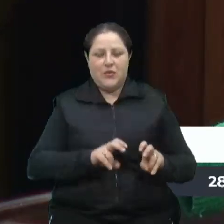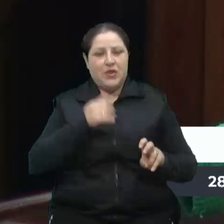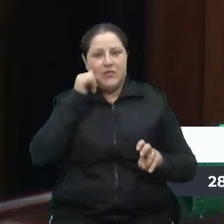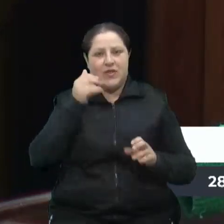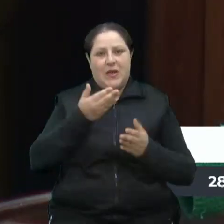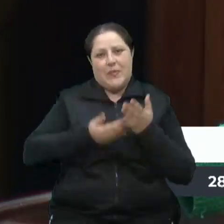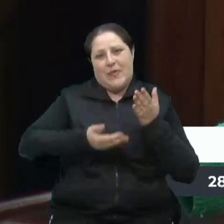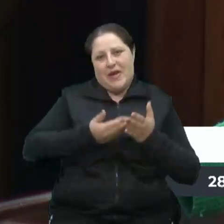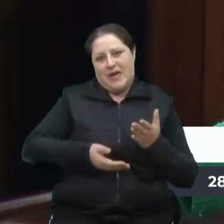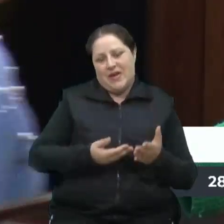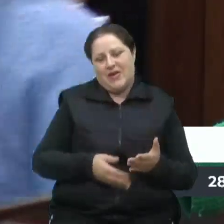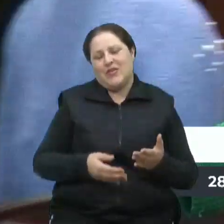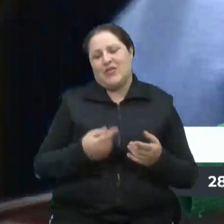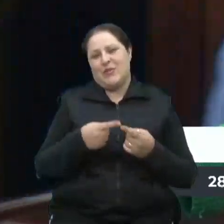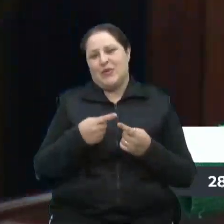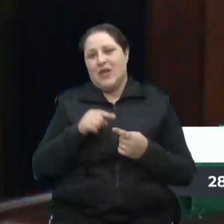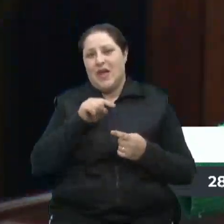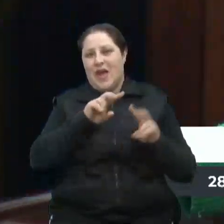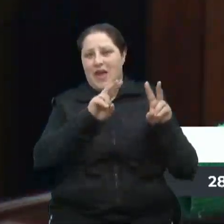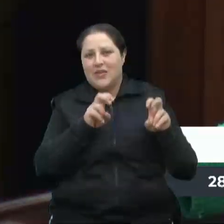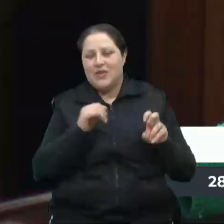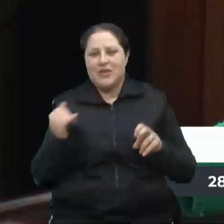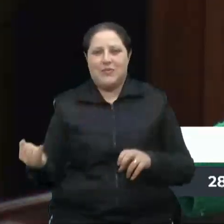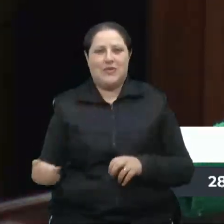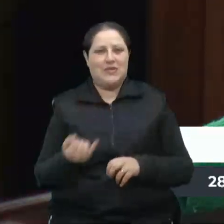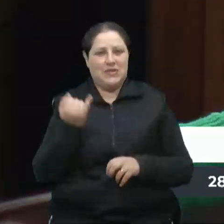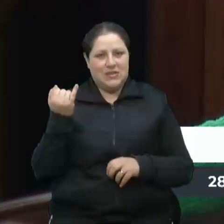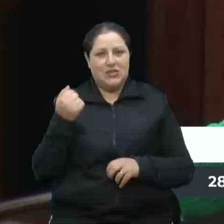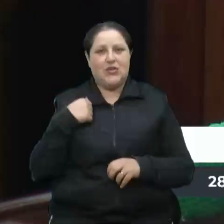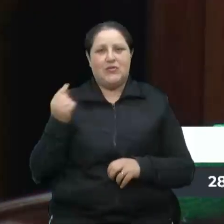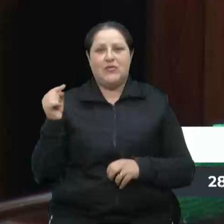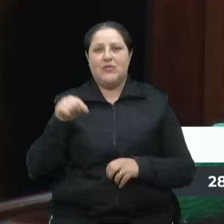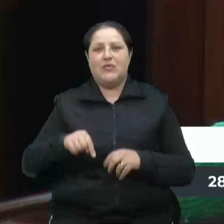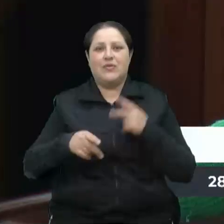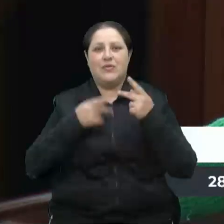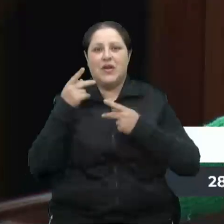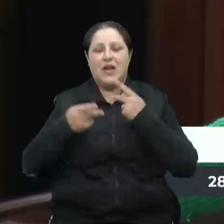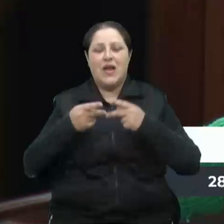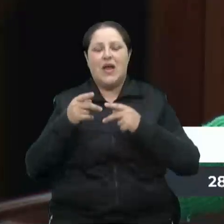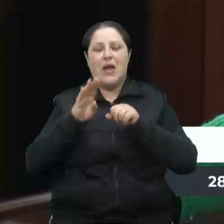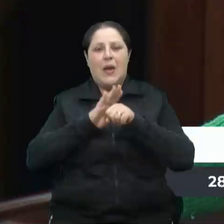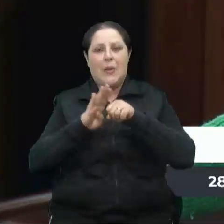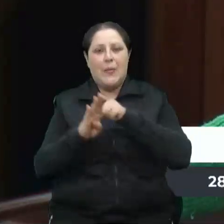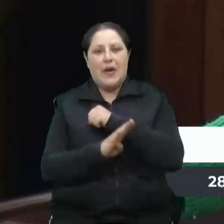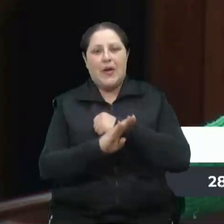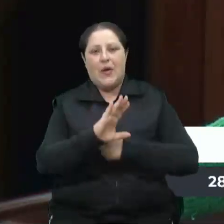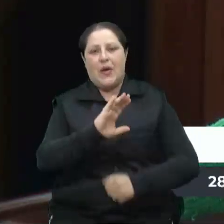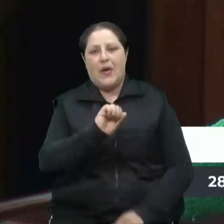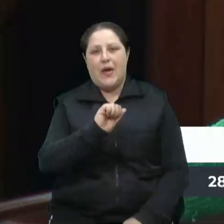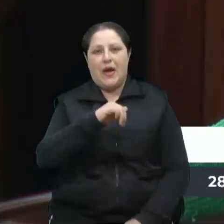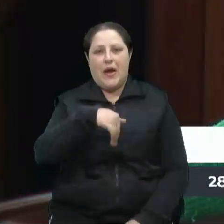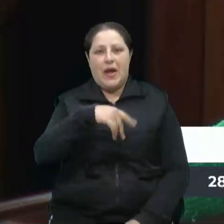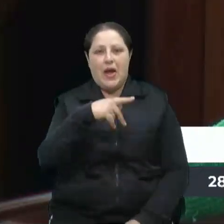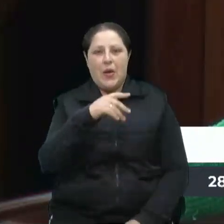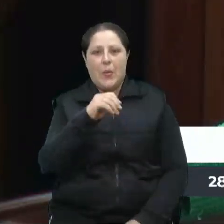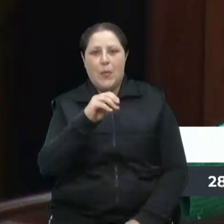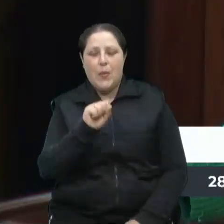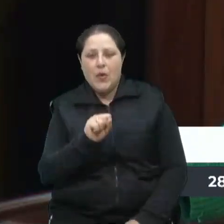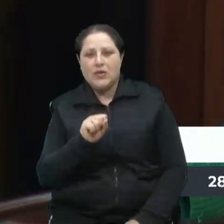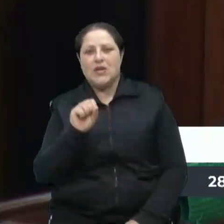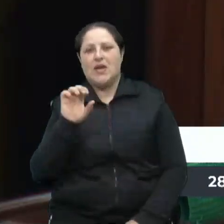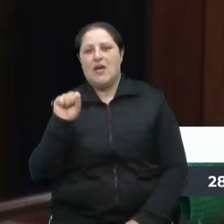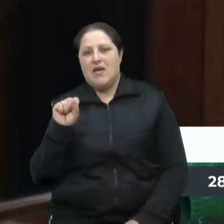pela importância que ele tem. Eu venho falar do Campos da Serra, um lugar ao qual eu tenho